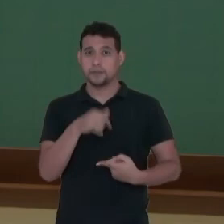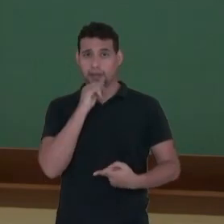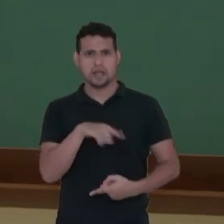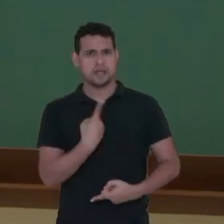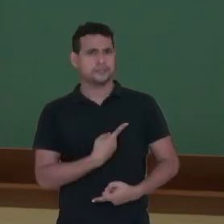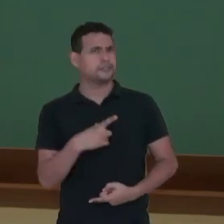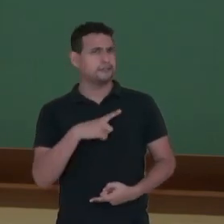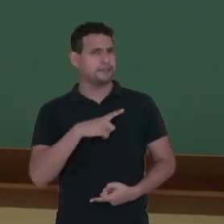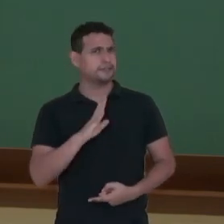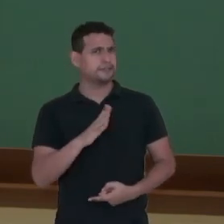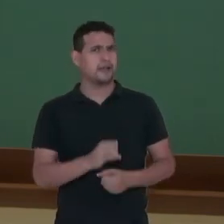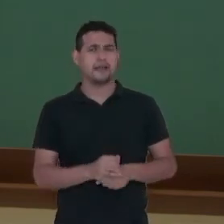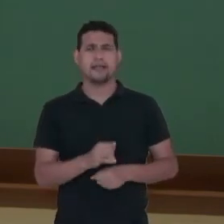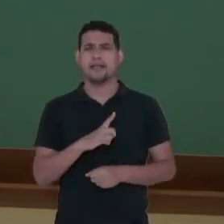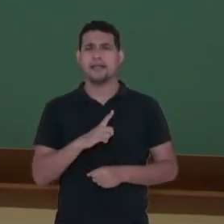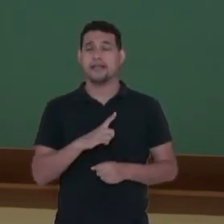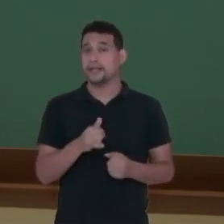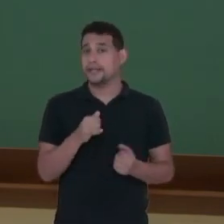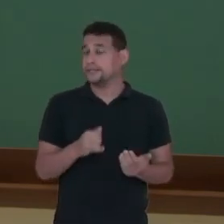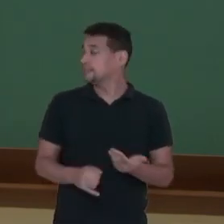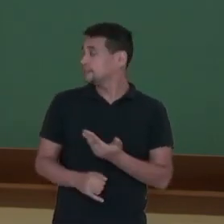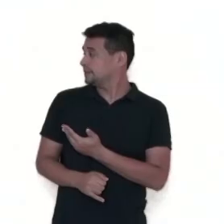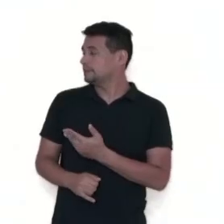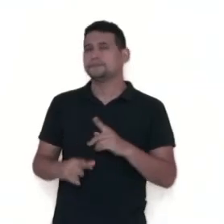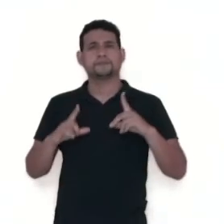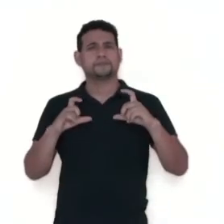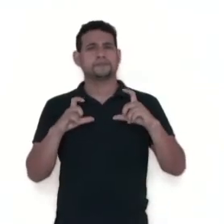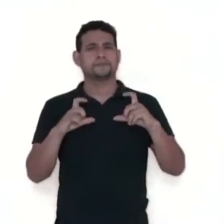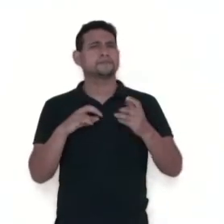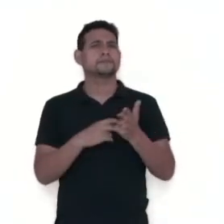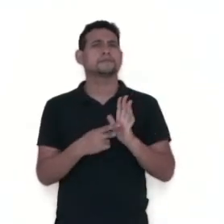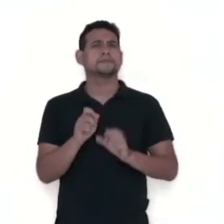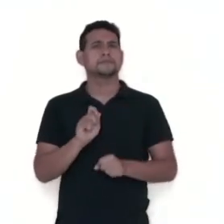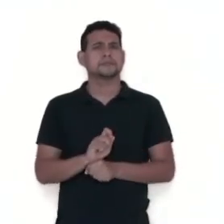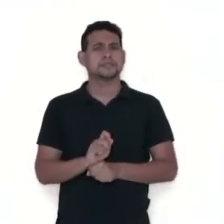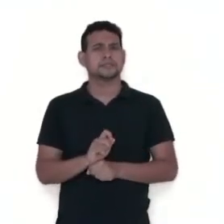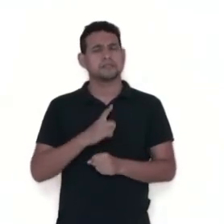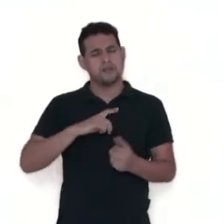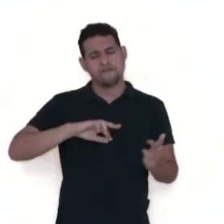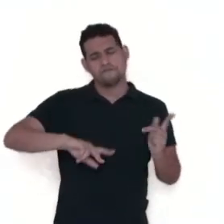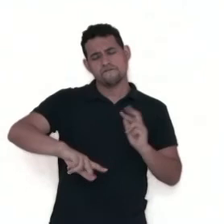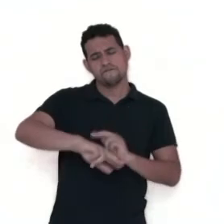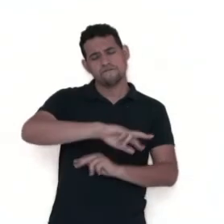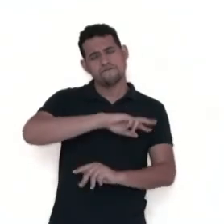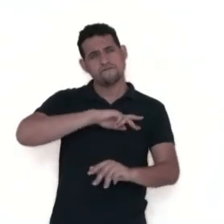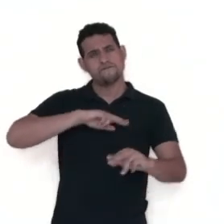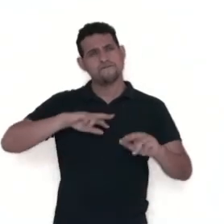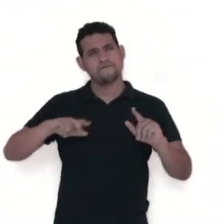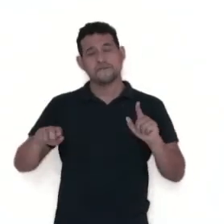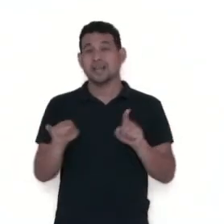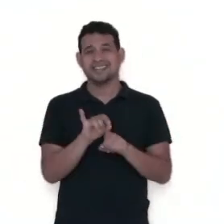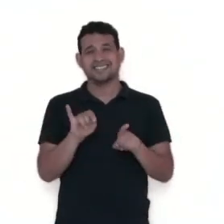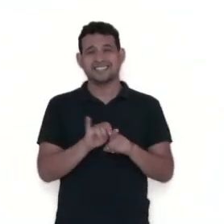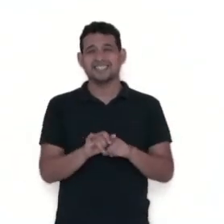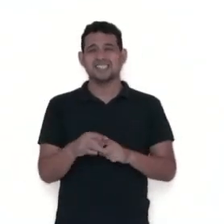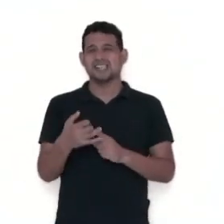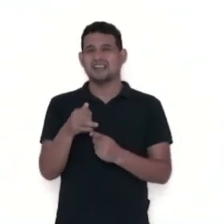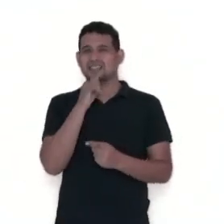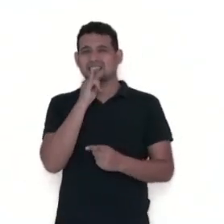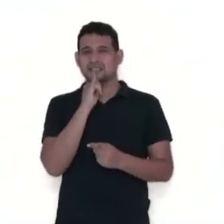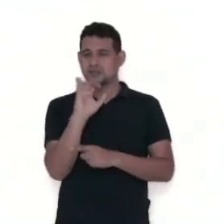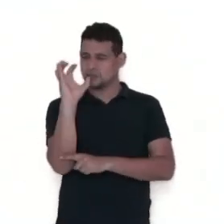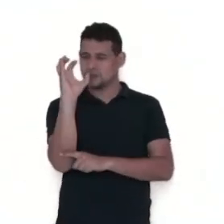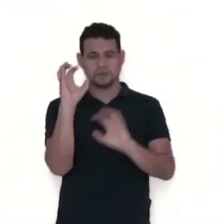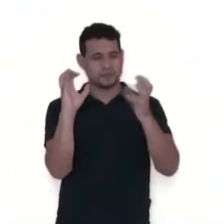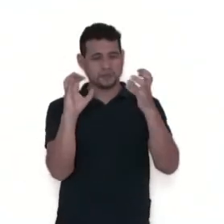temos, no caso essa foto aqui, veja que tem vários escombros aqui, então eles têm